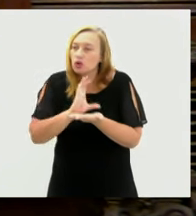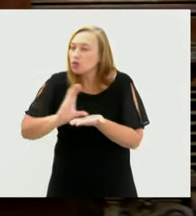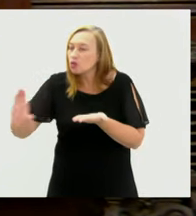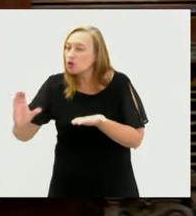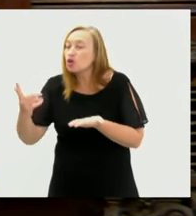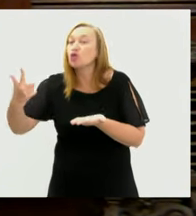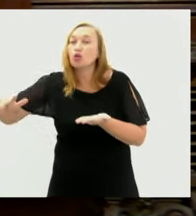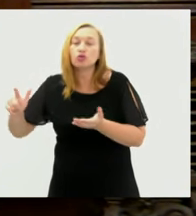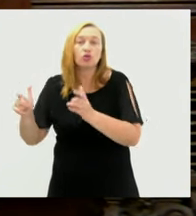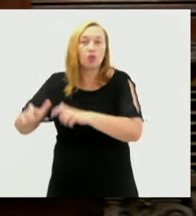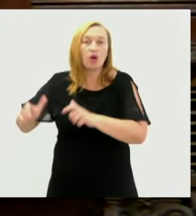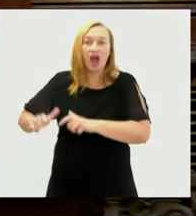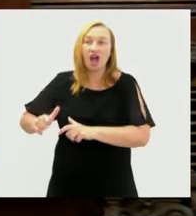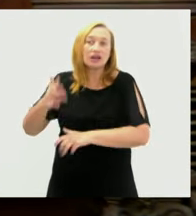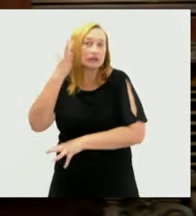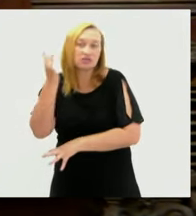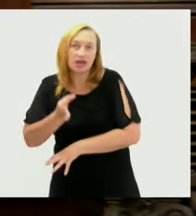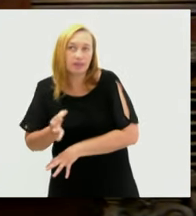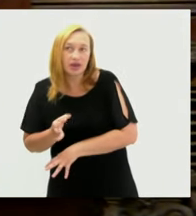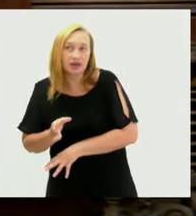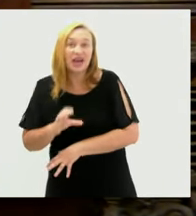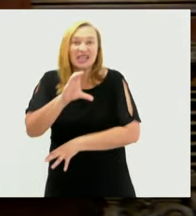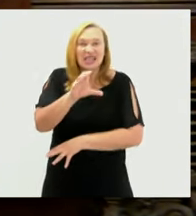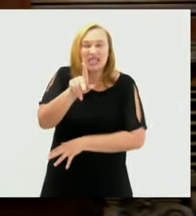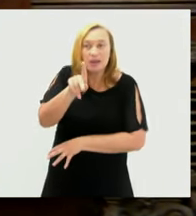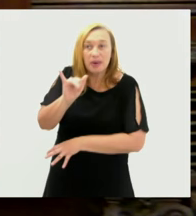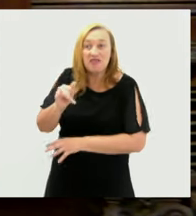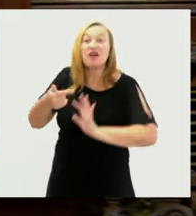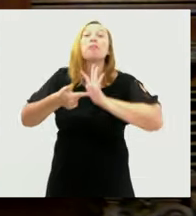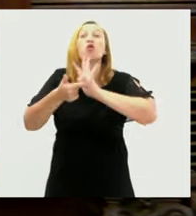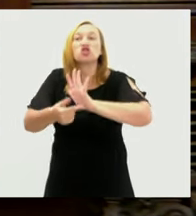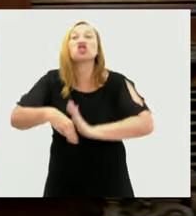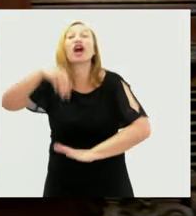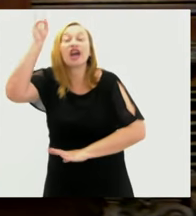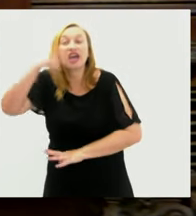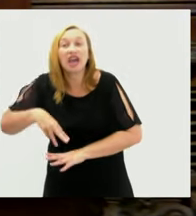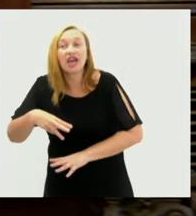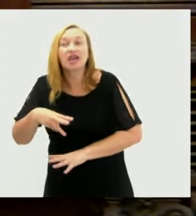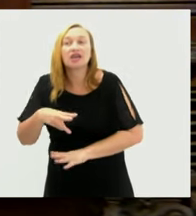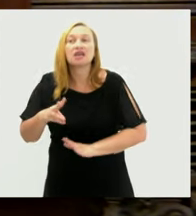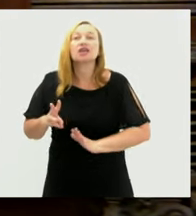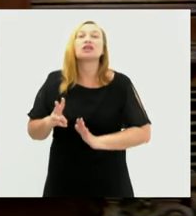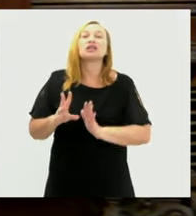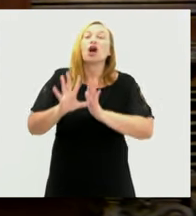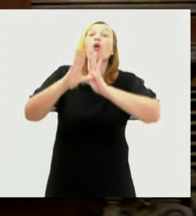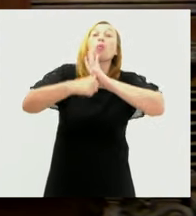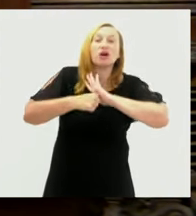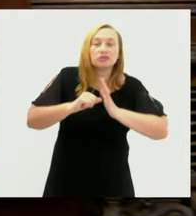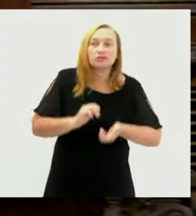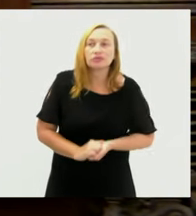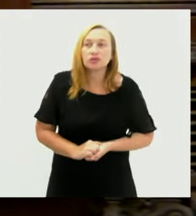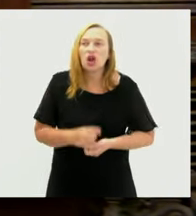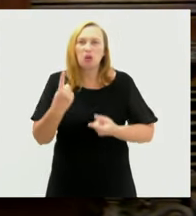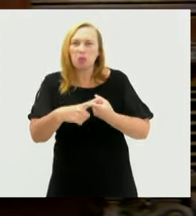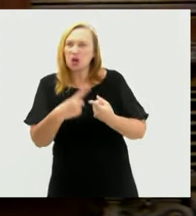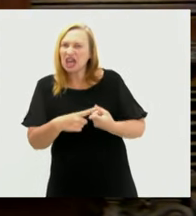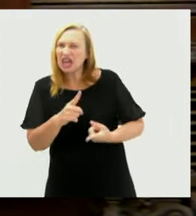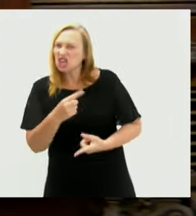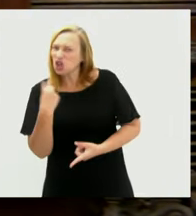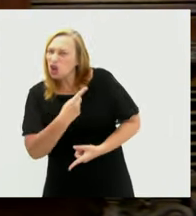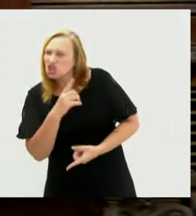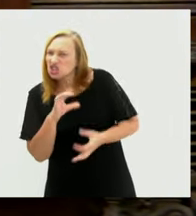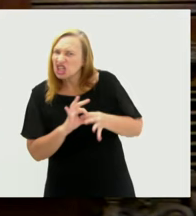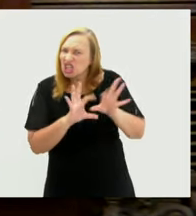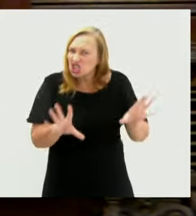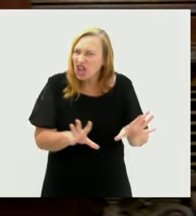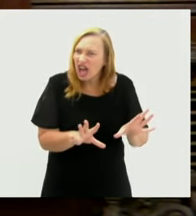CPI vai sangrar quem tem que sangrar. Temos que sangrar quem tem que sangrar, porque não vamos deixar fazer o que